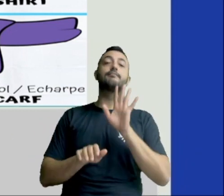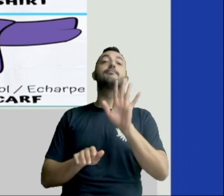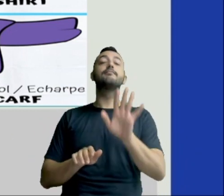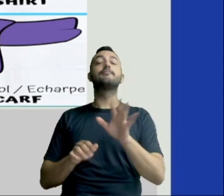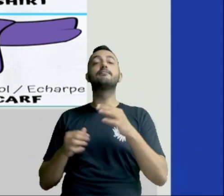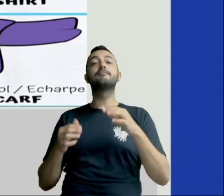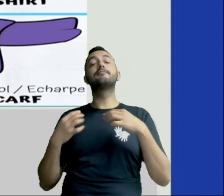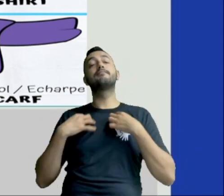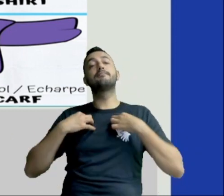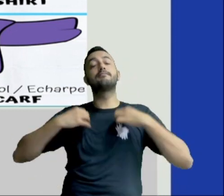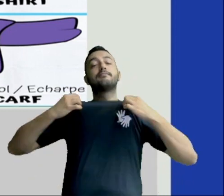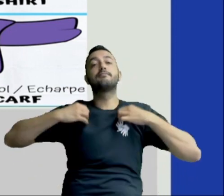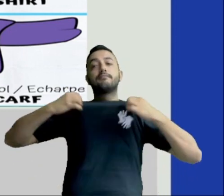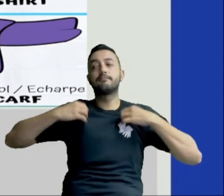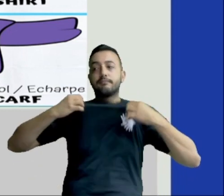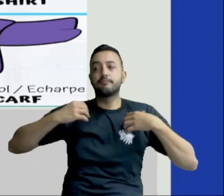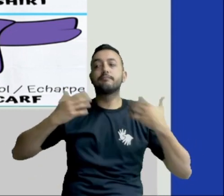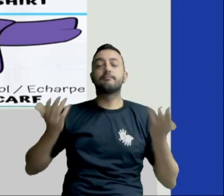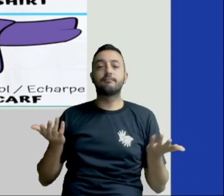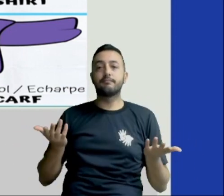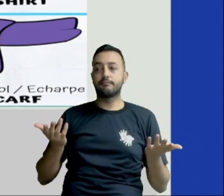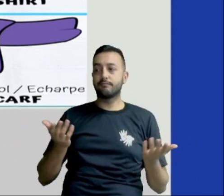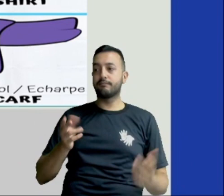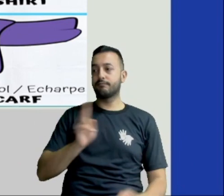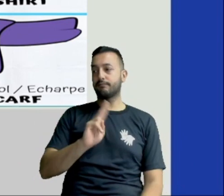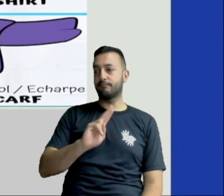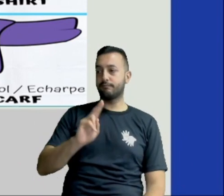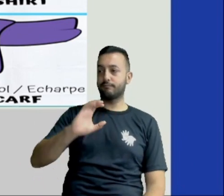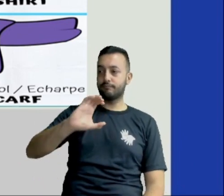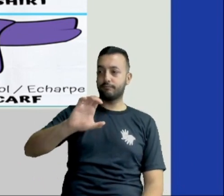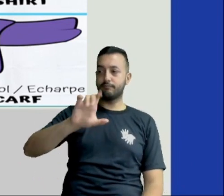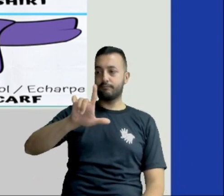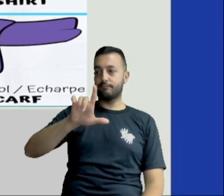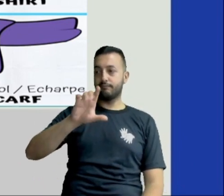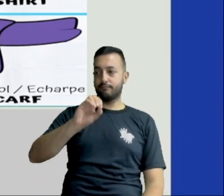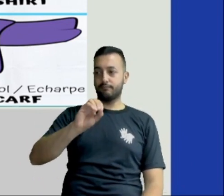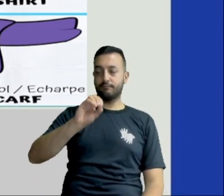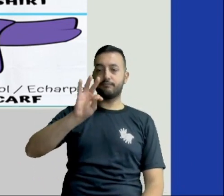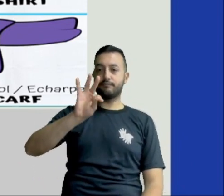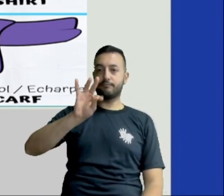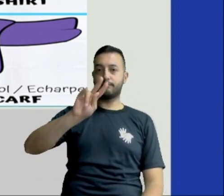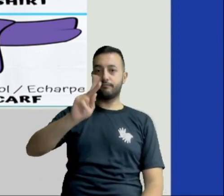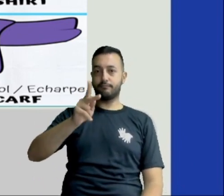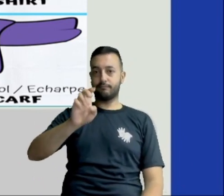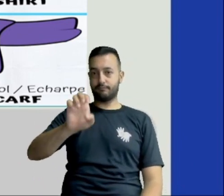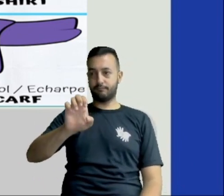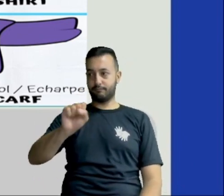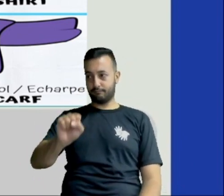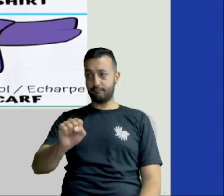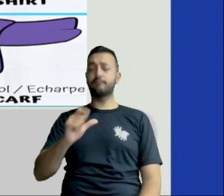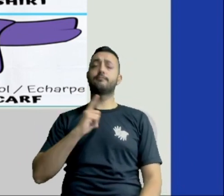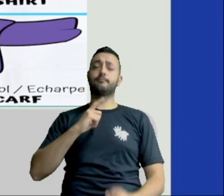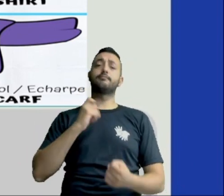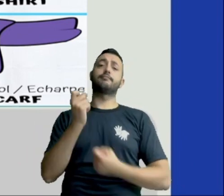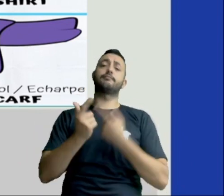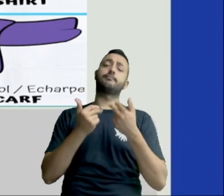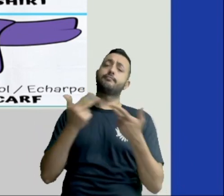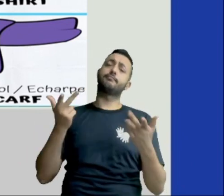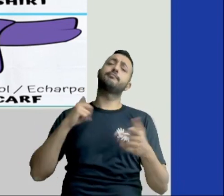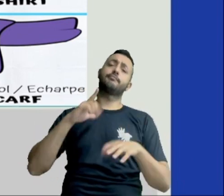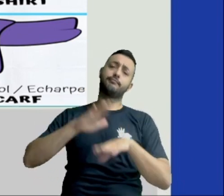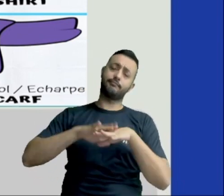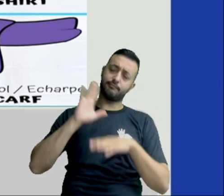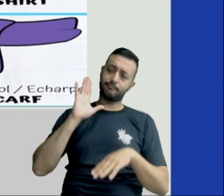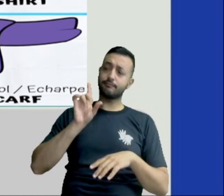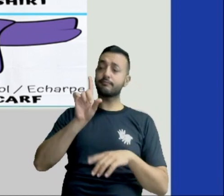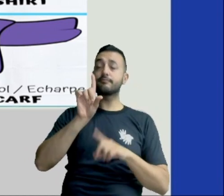com relação às vestimentas, chamadas de clothes, as roupas. Temos aí algumas, temos muito mais, mas